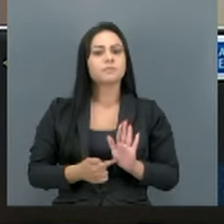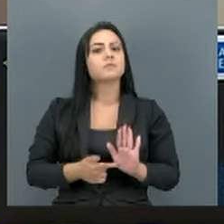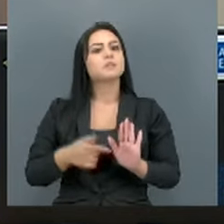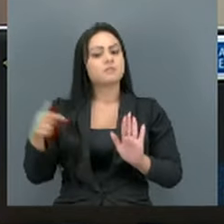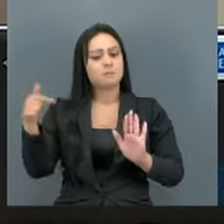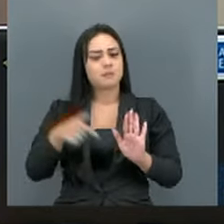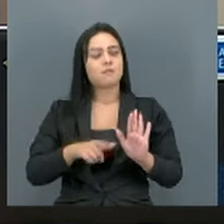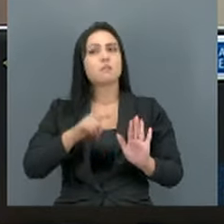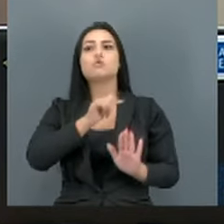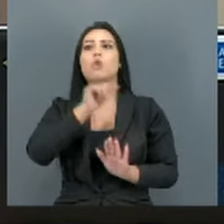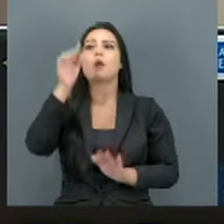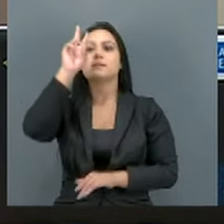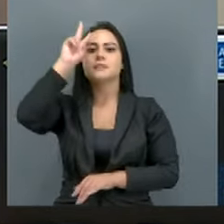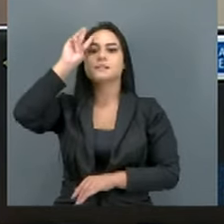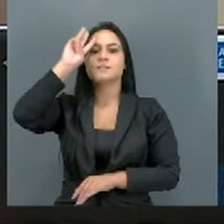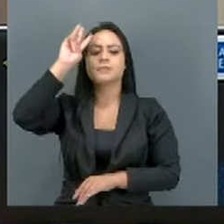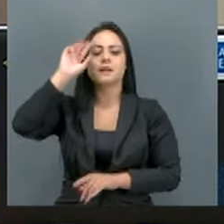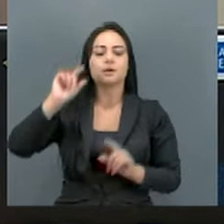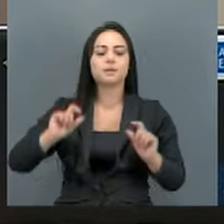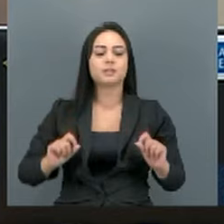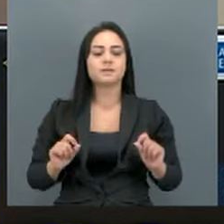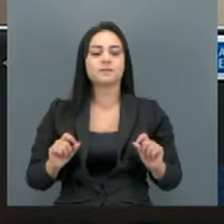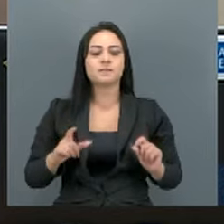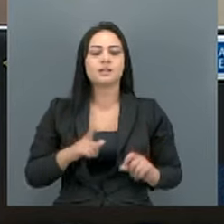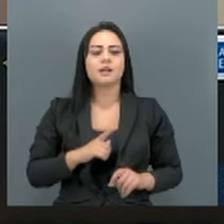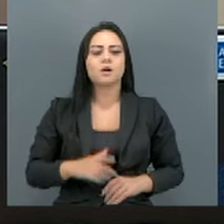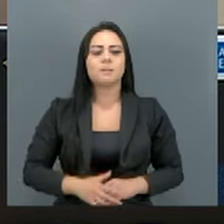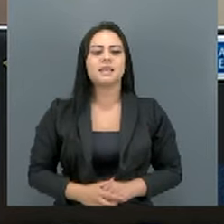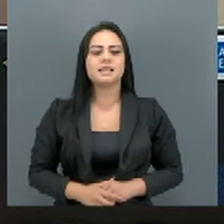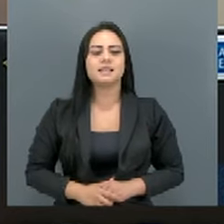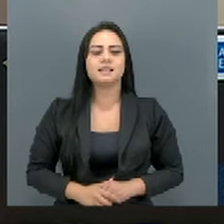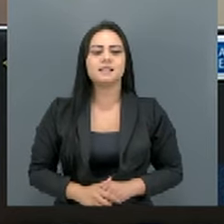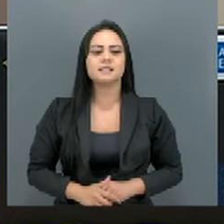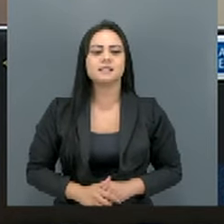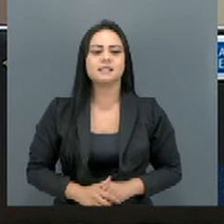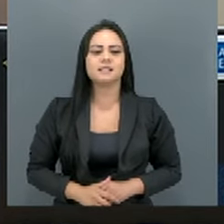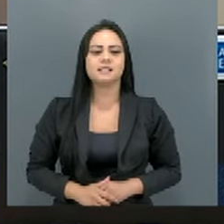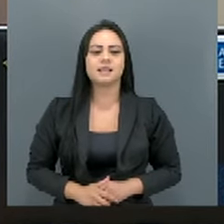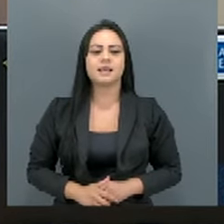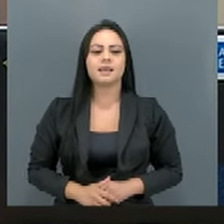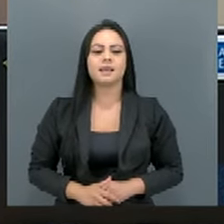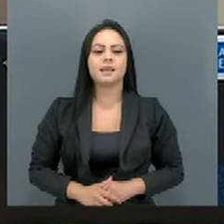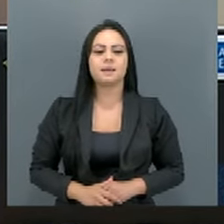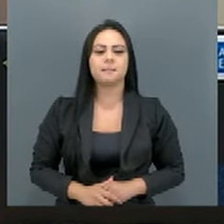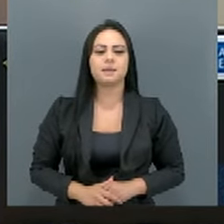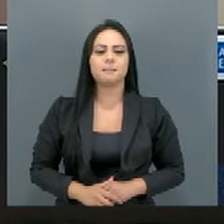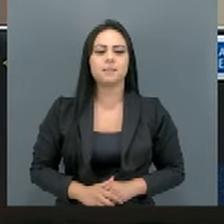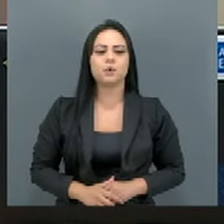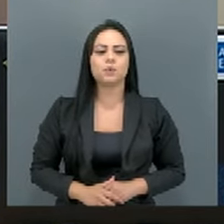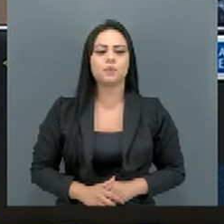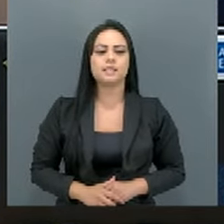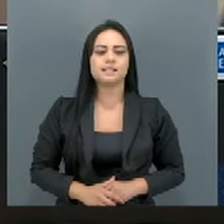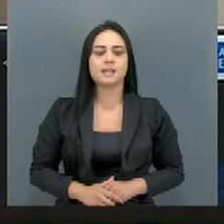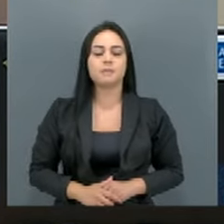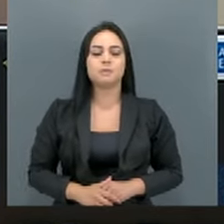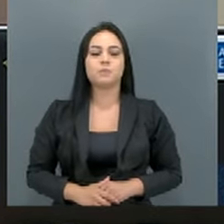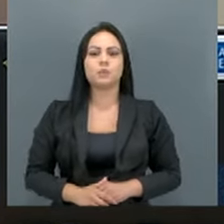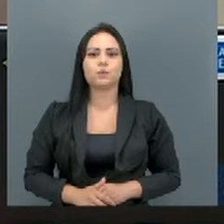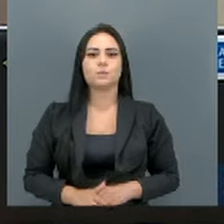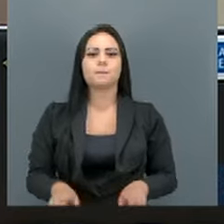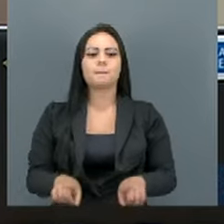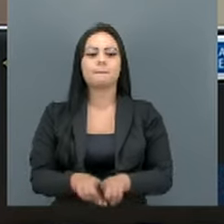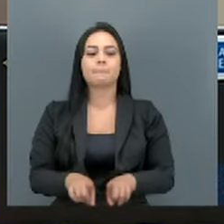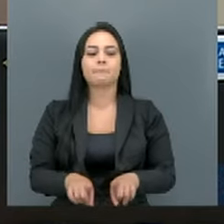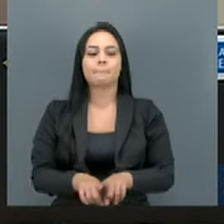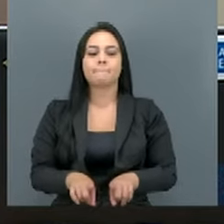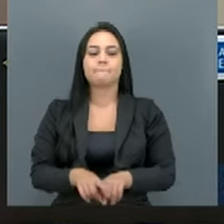cá na outra terça-feira será o ICMBio, que a gente vai confrontar, vai perguntar, eles vão dizer o que quiserem, a gente vai confrontar